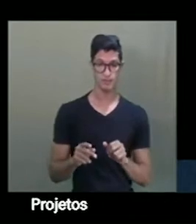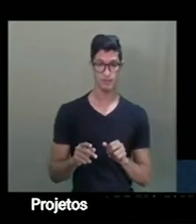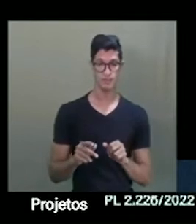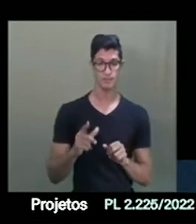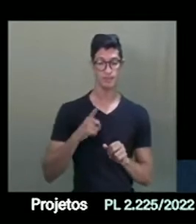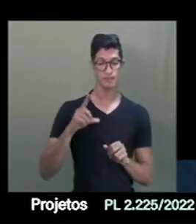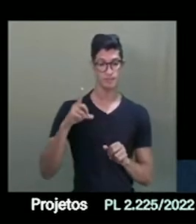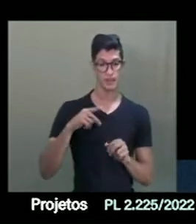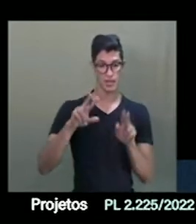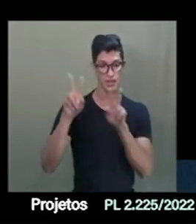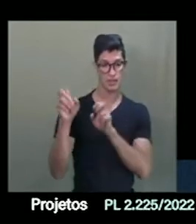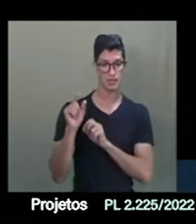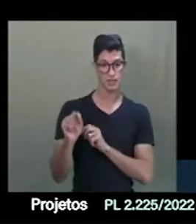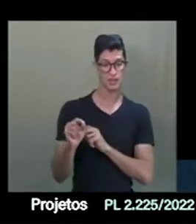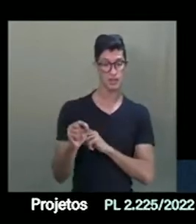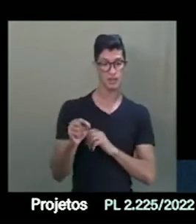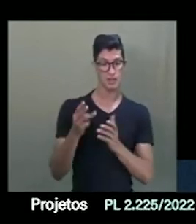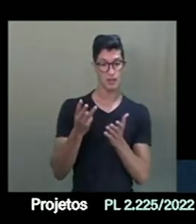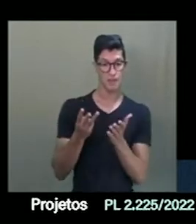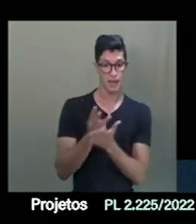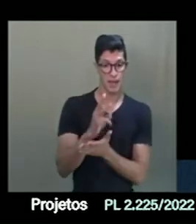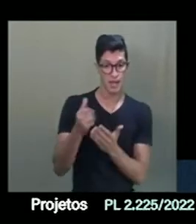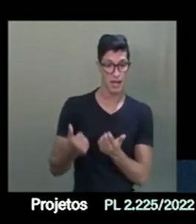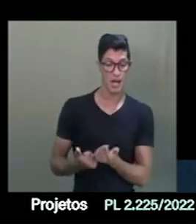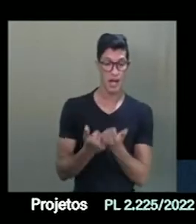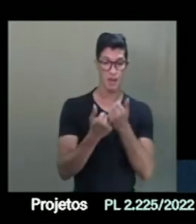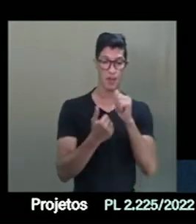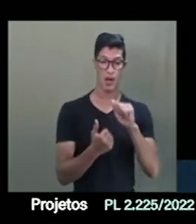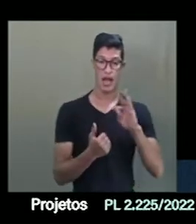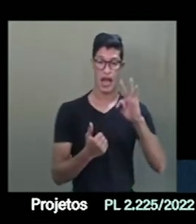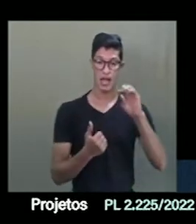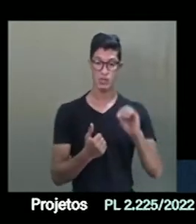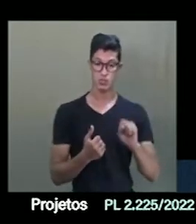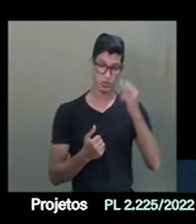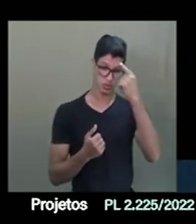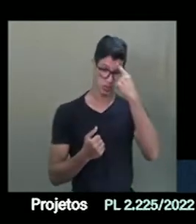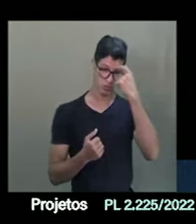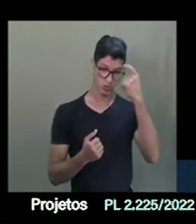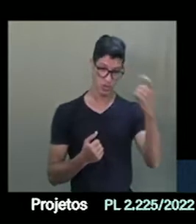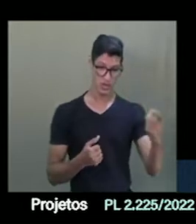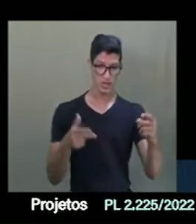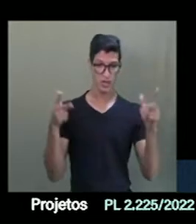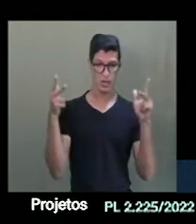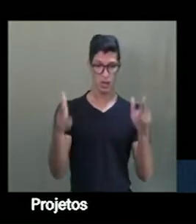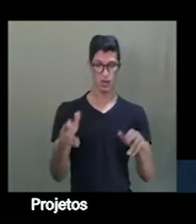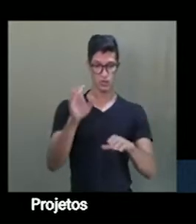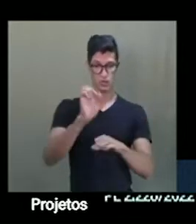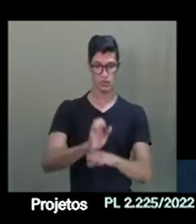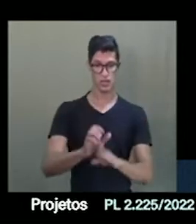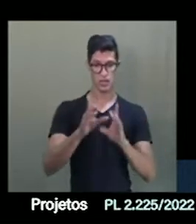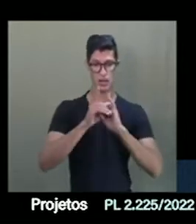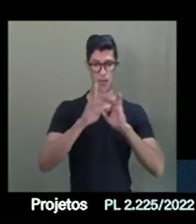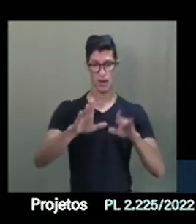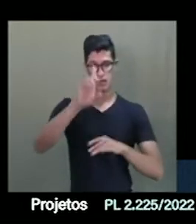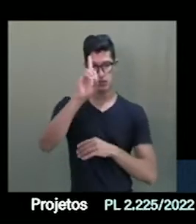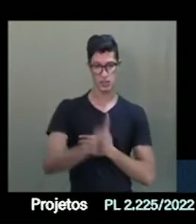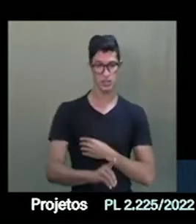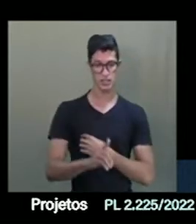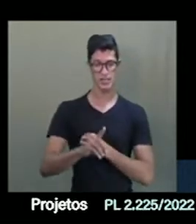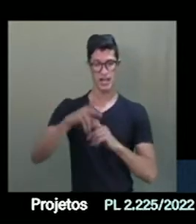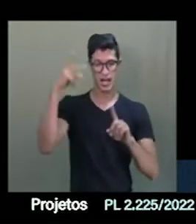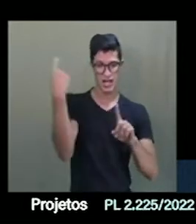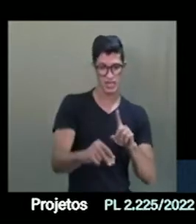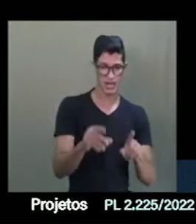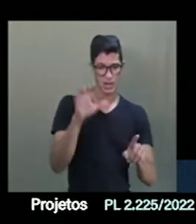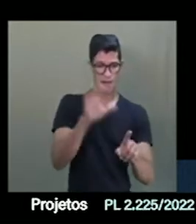sustentou que, aspas, mensagens de apoio a atos violentos, ruptura do Estado Democrático de Direito, ataques